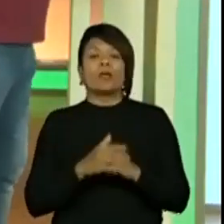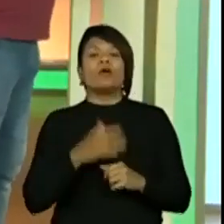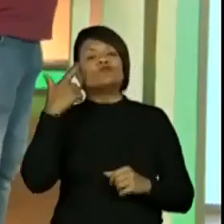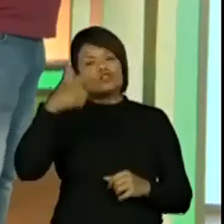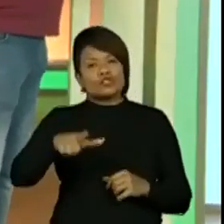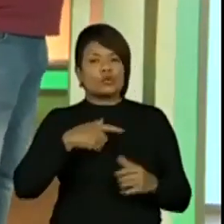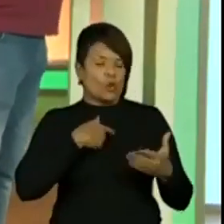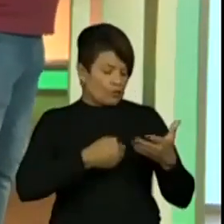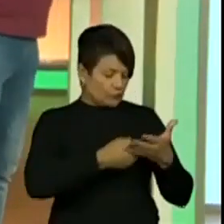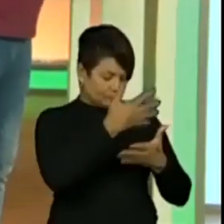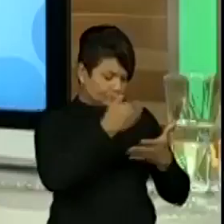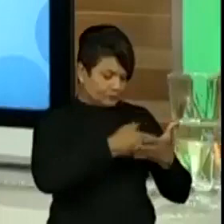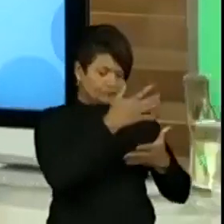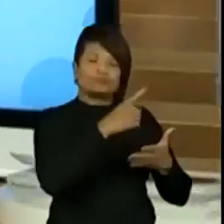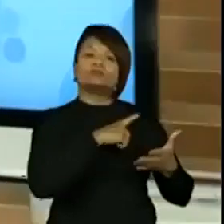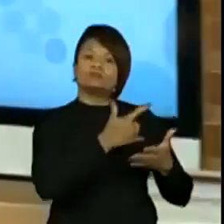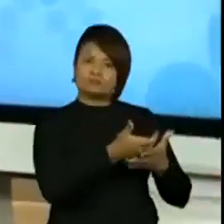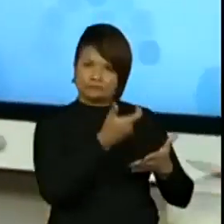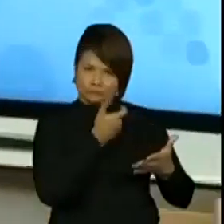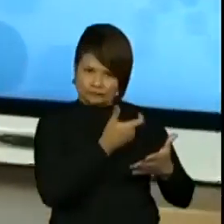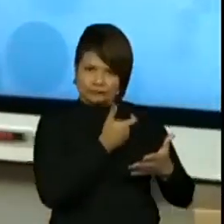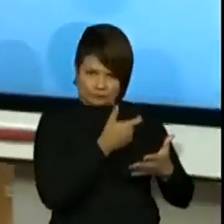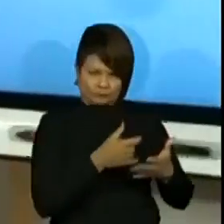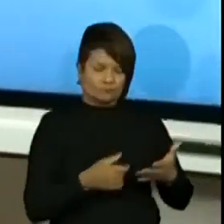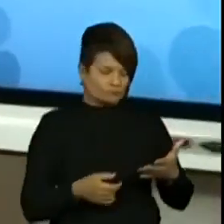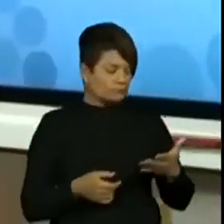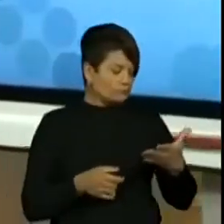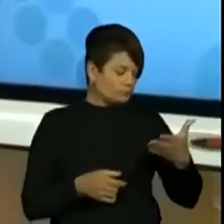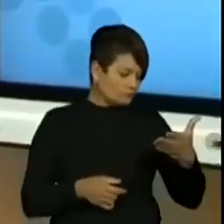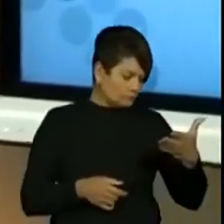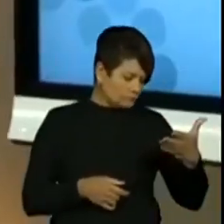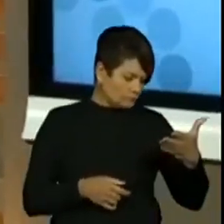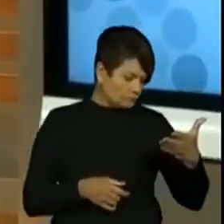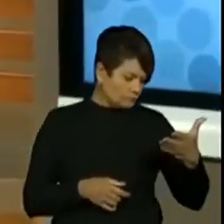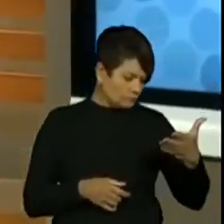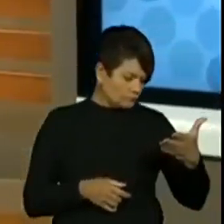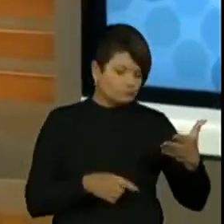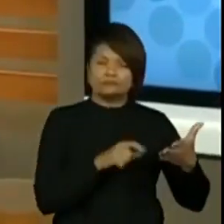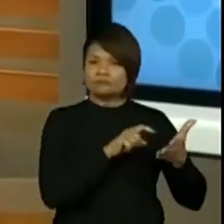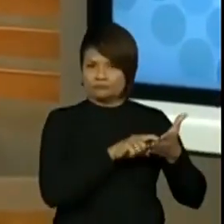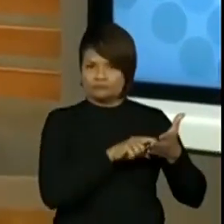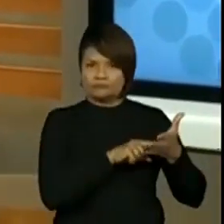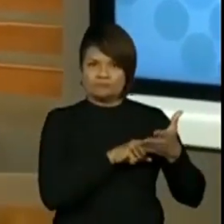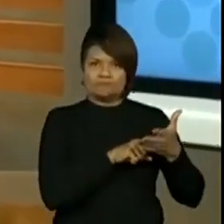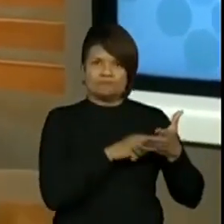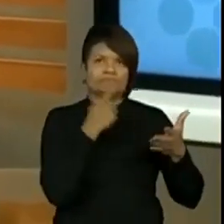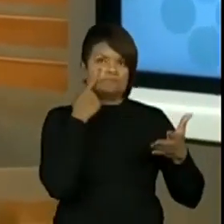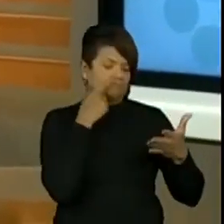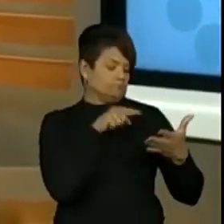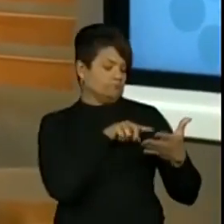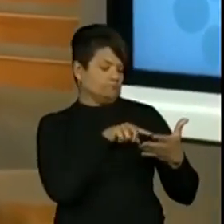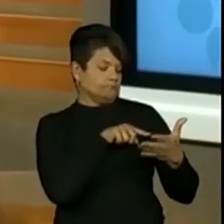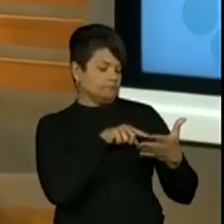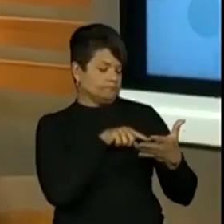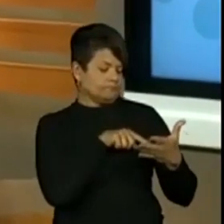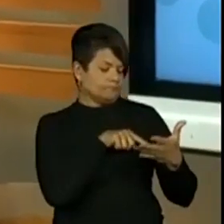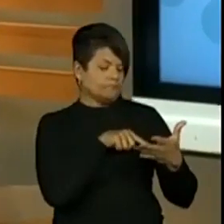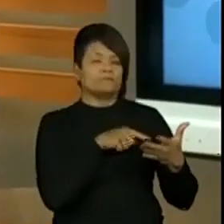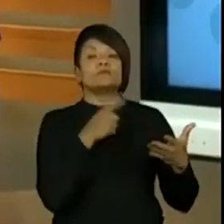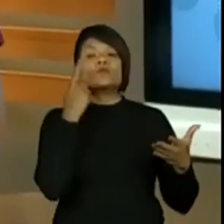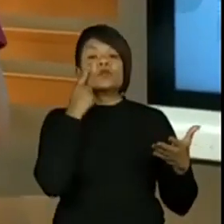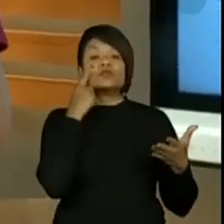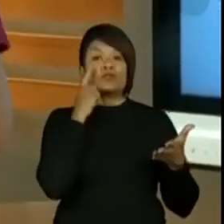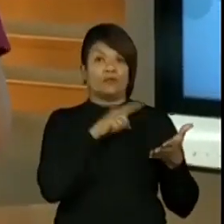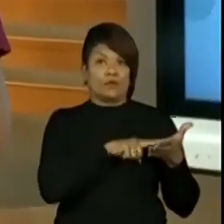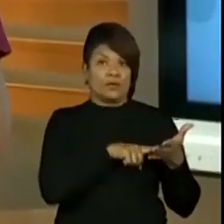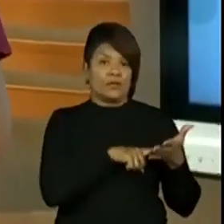uma vez se tem mais alguma interação aqui. Vamos lá? Vamos ver. Deixa eu ver